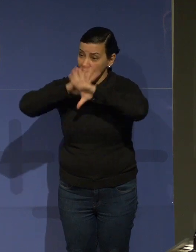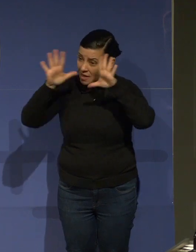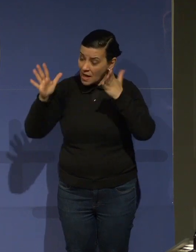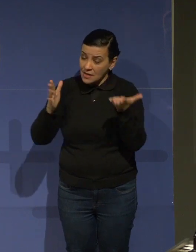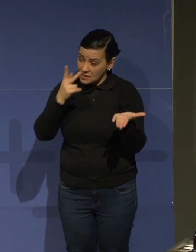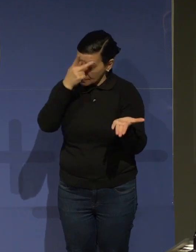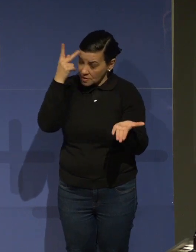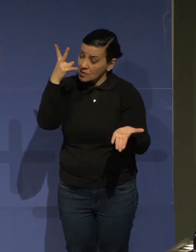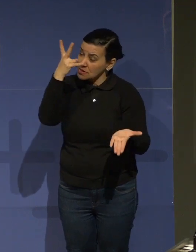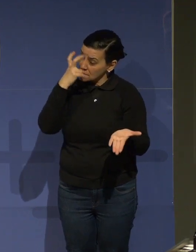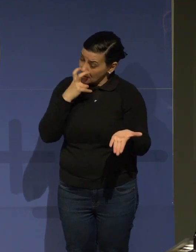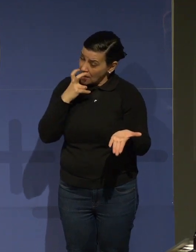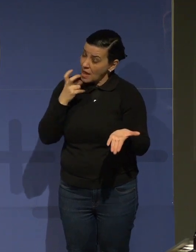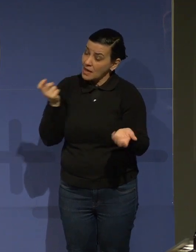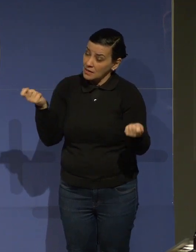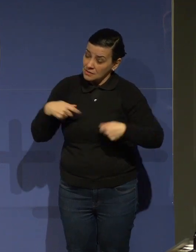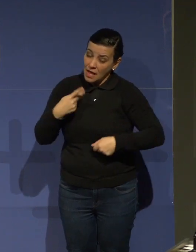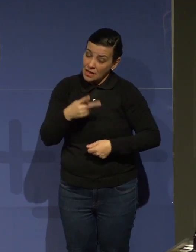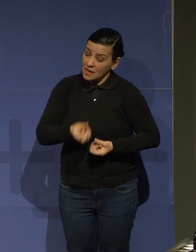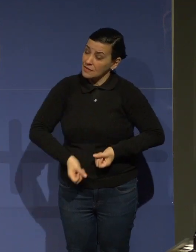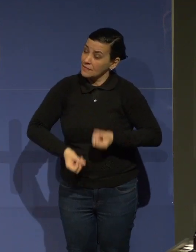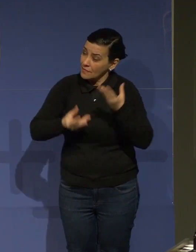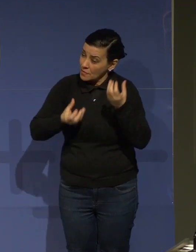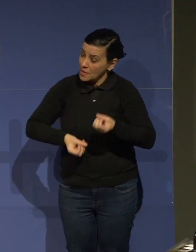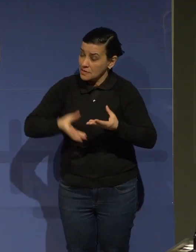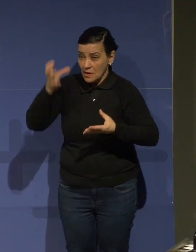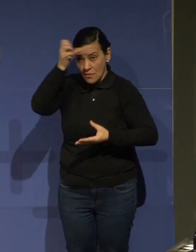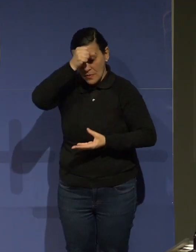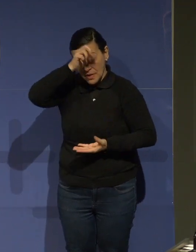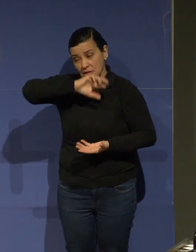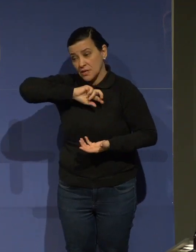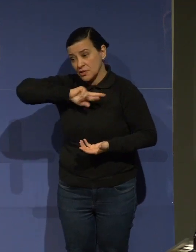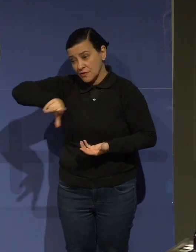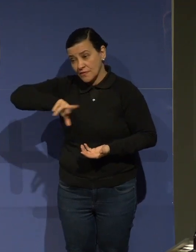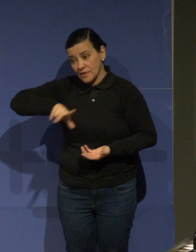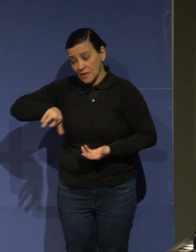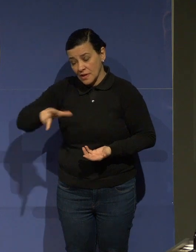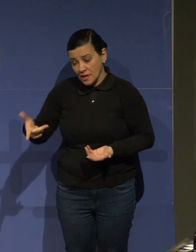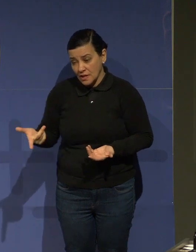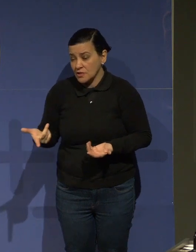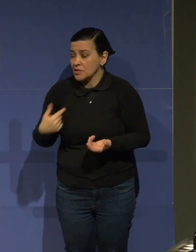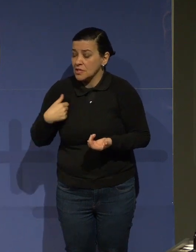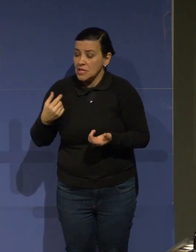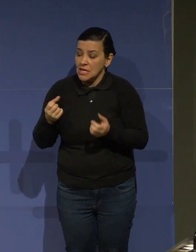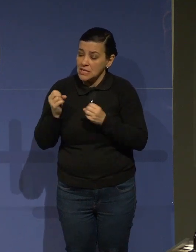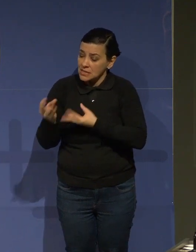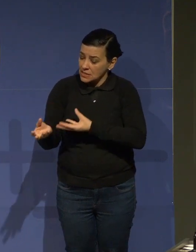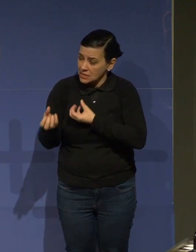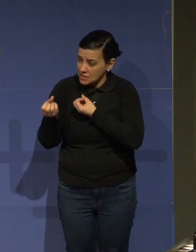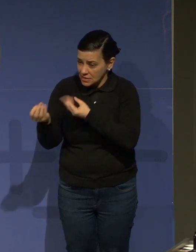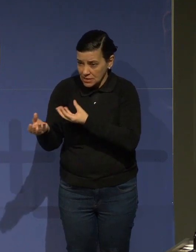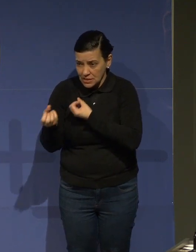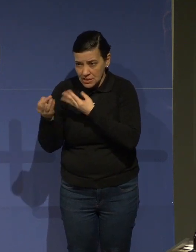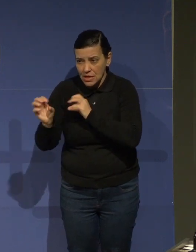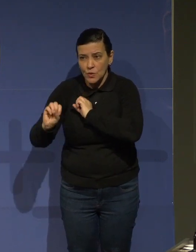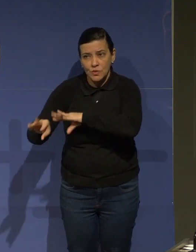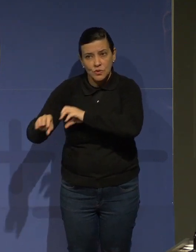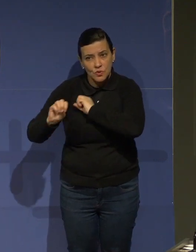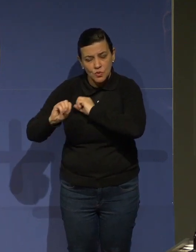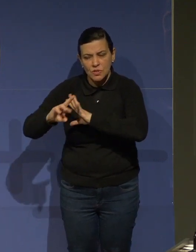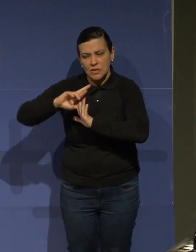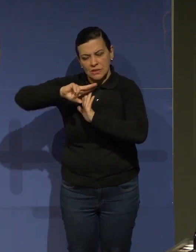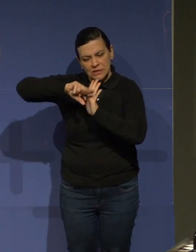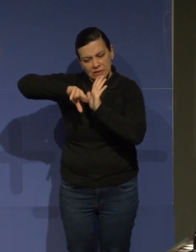possam receber essa informação de outro tipo de outra forma. E esse tipo de instrução, esse tipo de descrição,